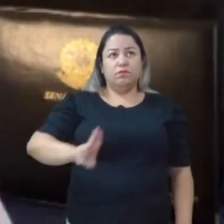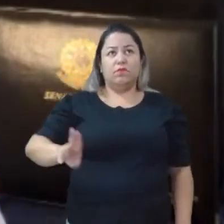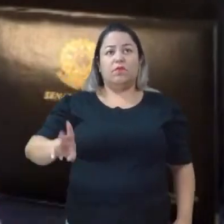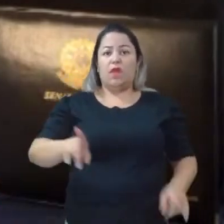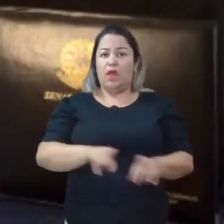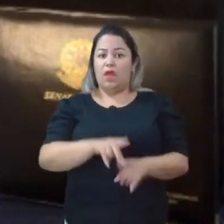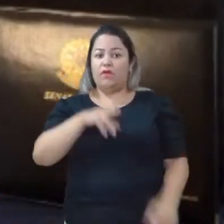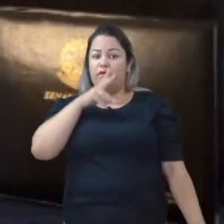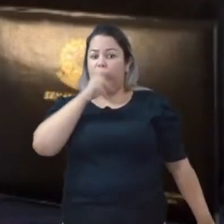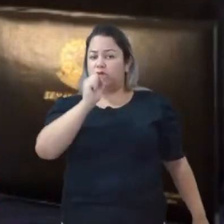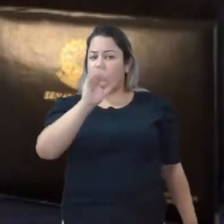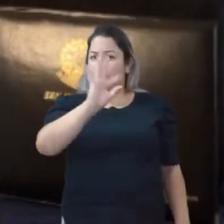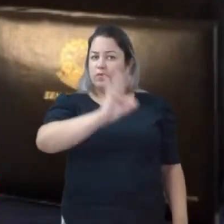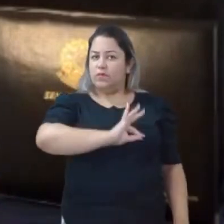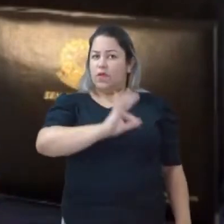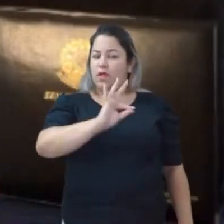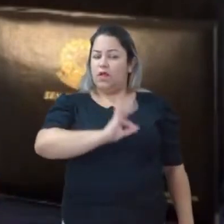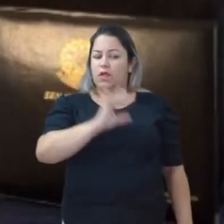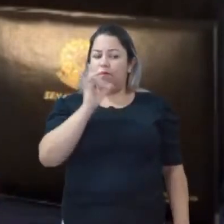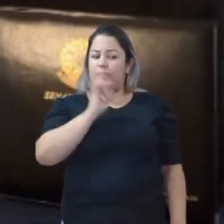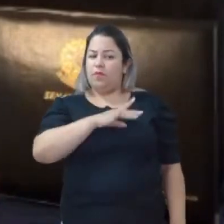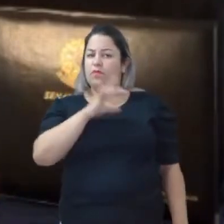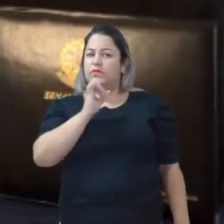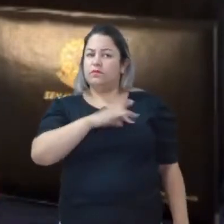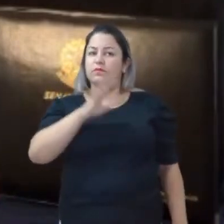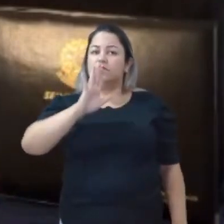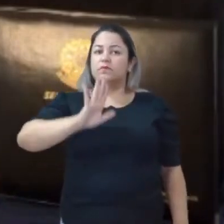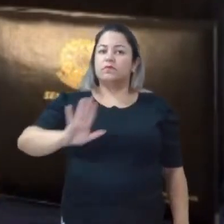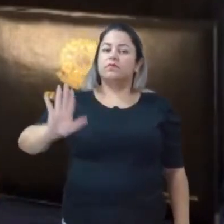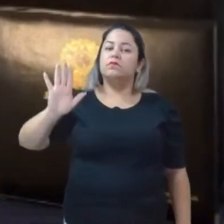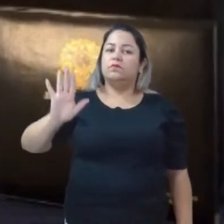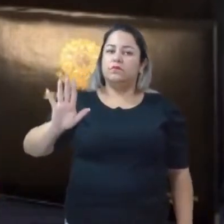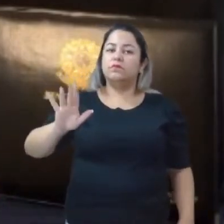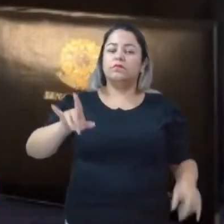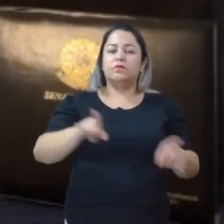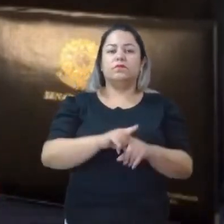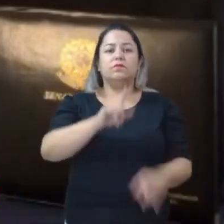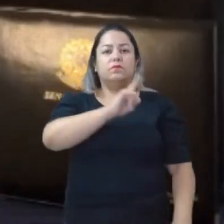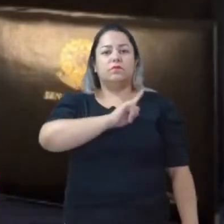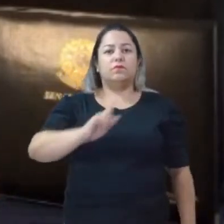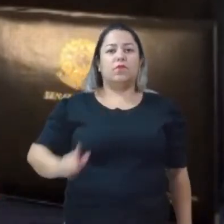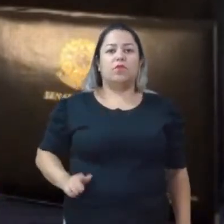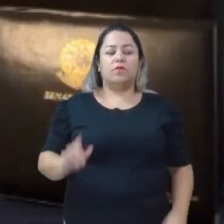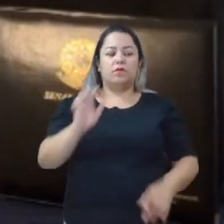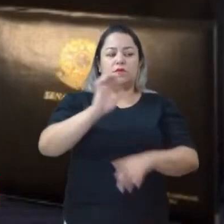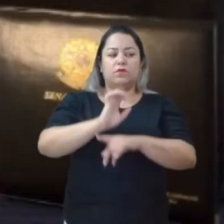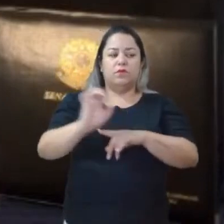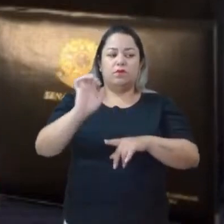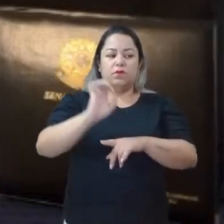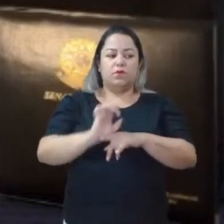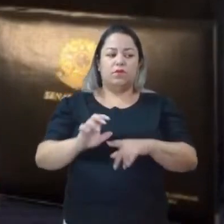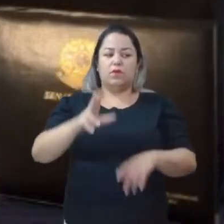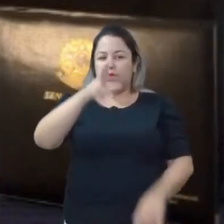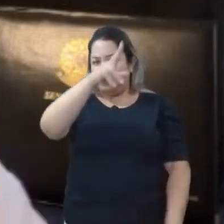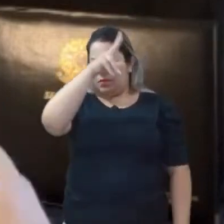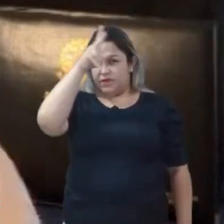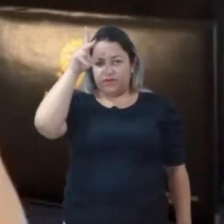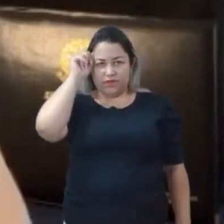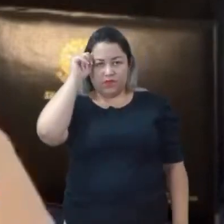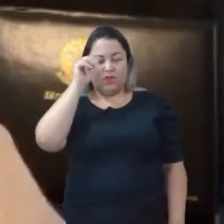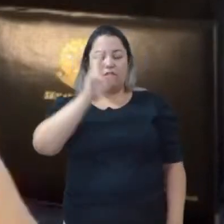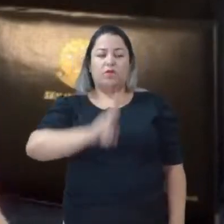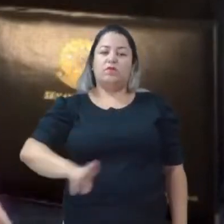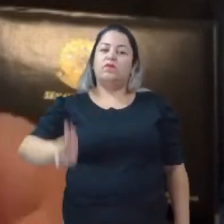força policial para intimidar candidatos oposicionistas ao governo do Estado, em prefeituras, o